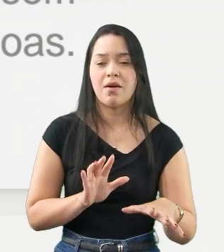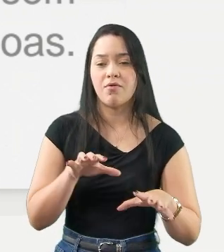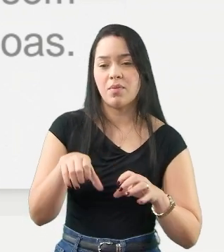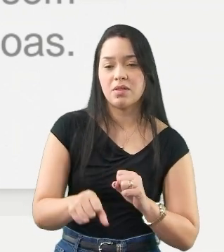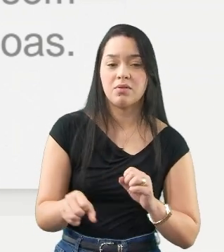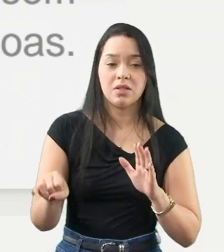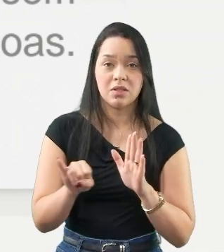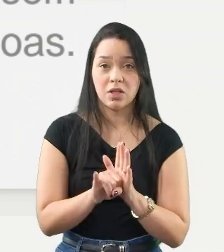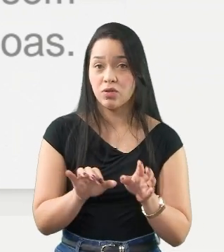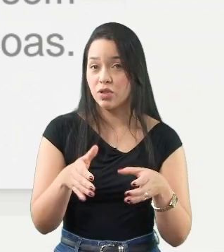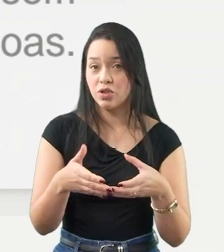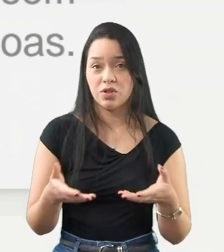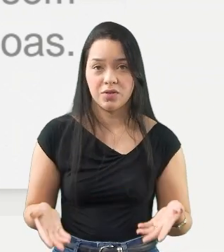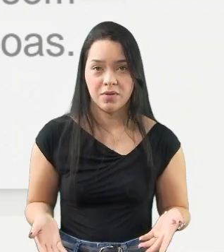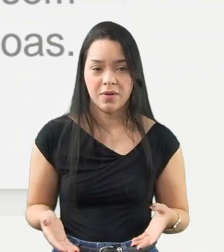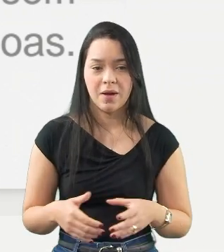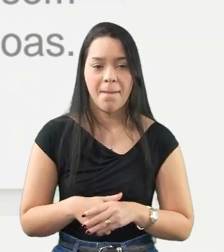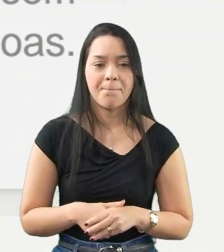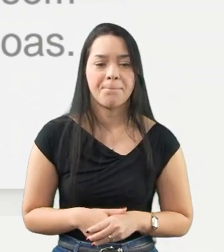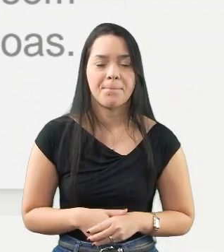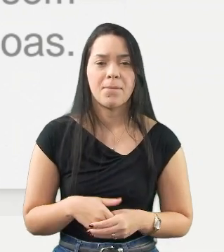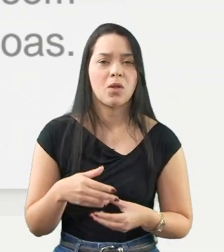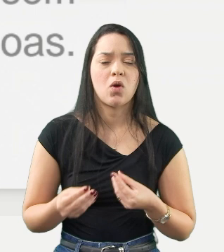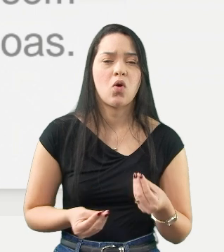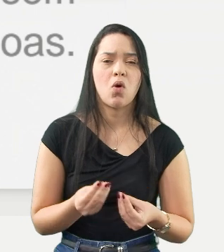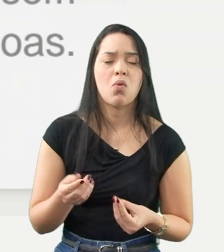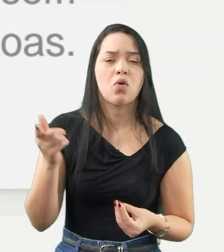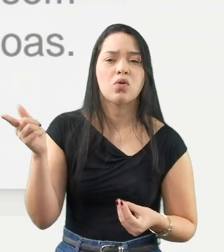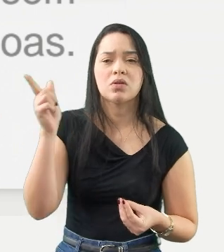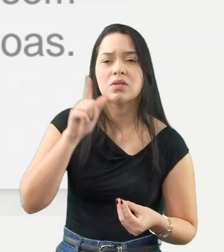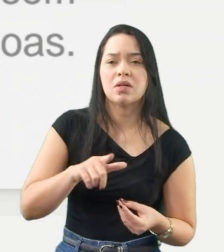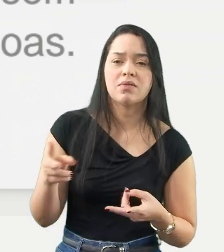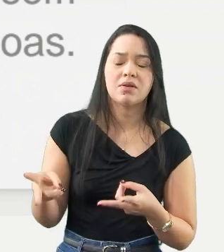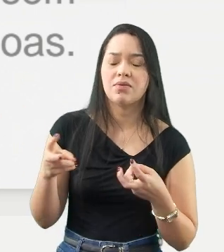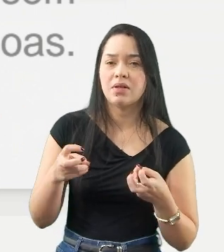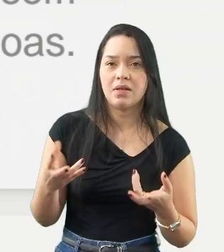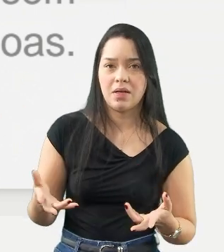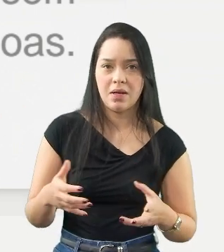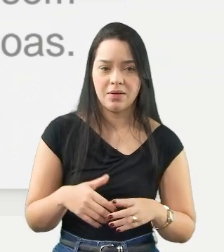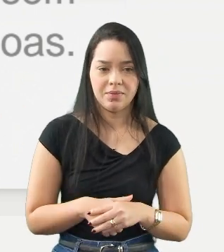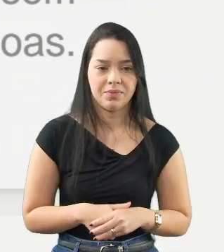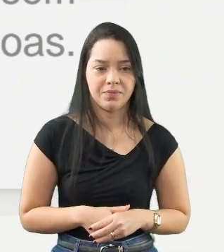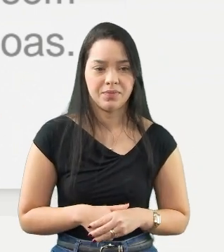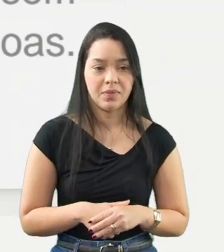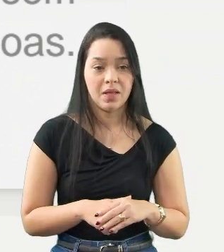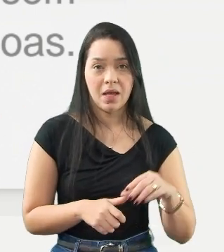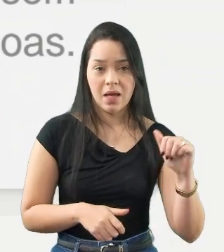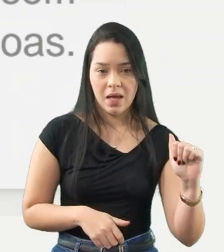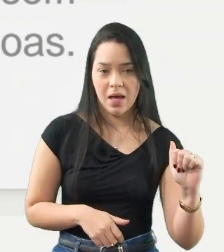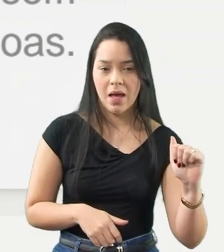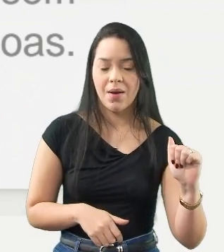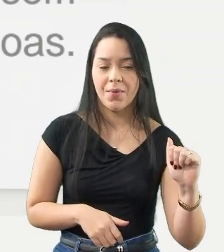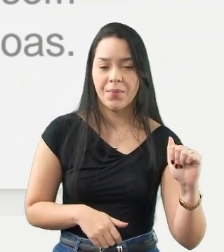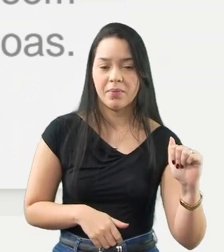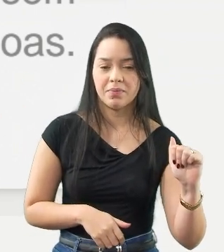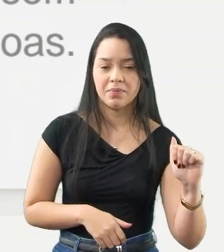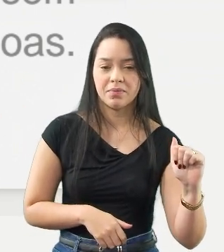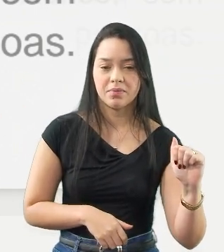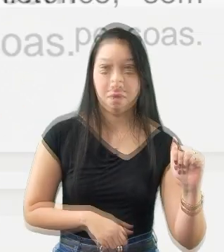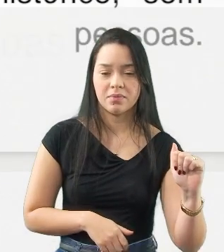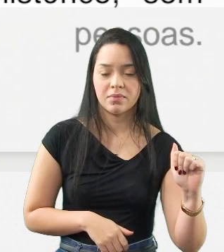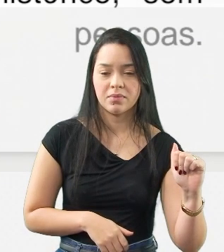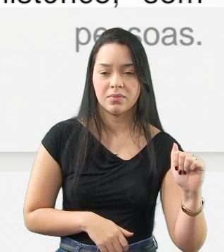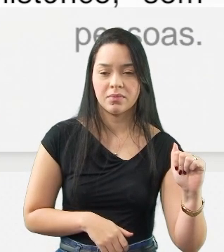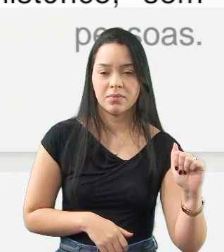da identidade coletiva, né? De que forma a gente consegue verificar isso? Letra A. Por meio da criação de obras